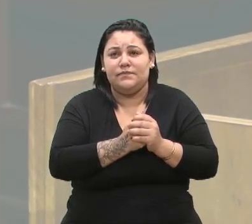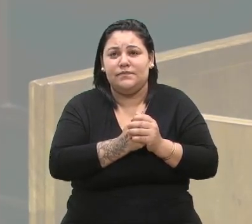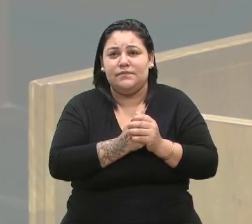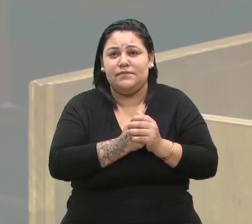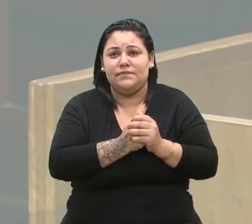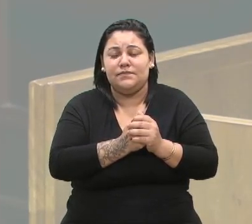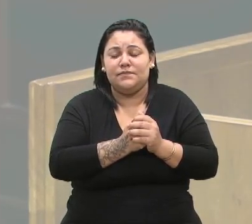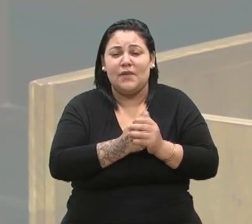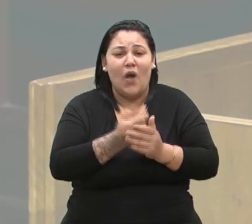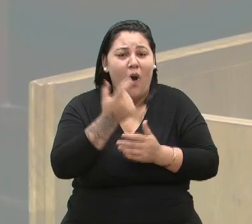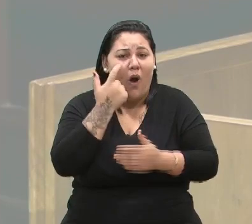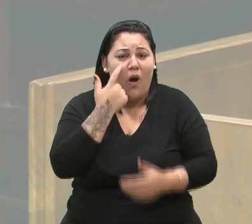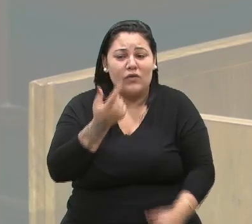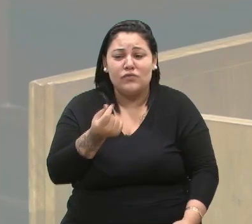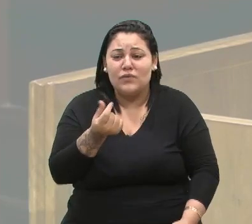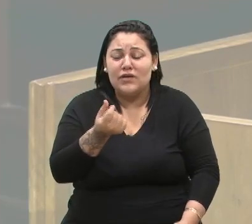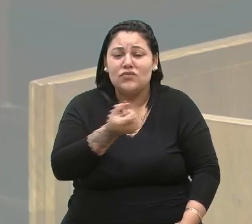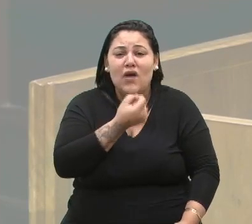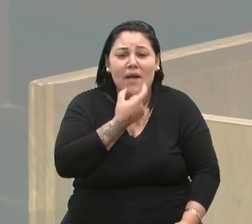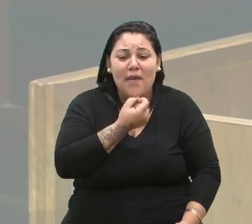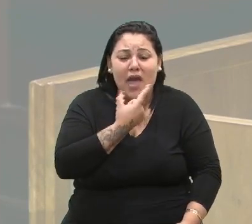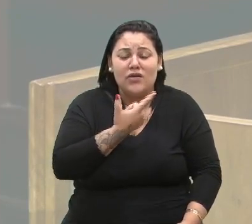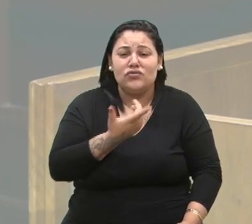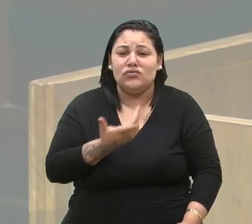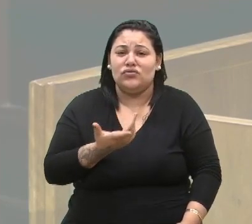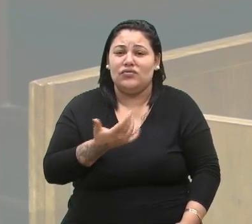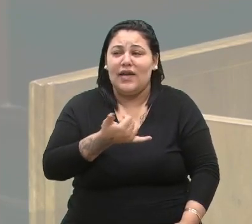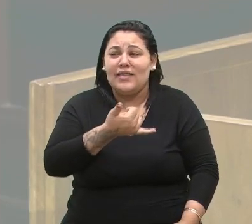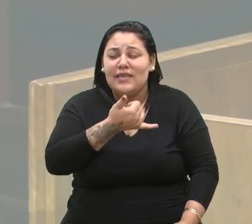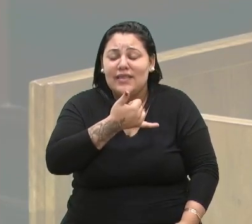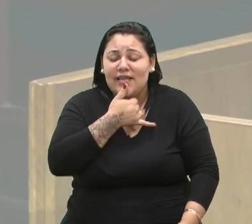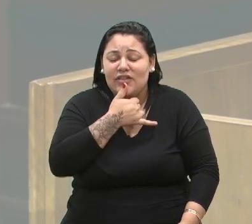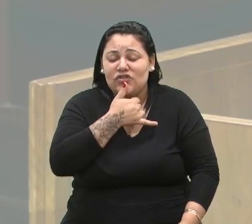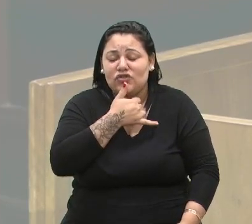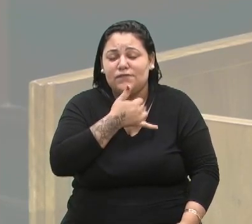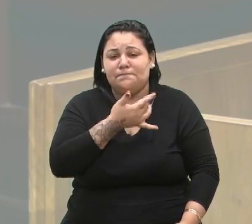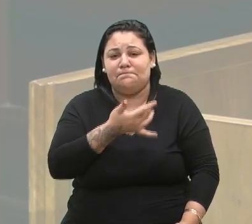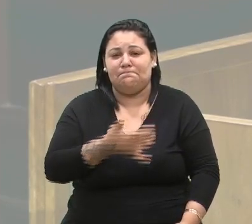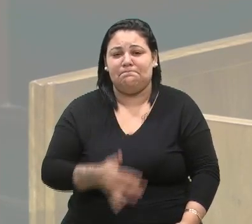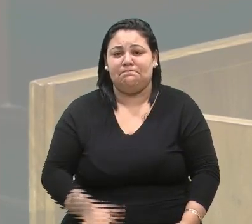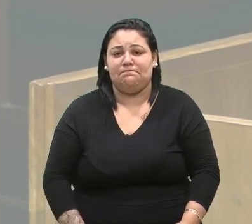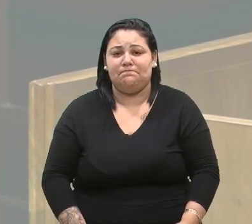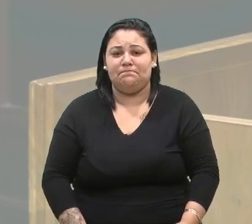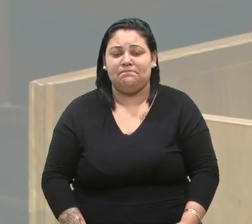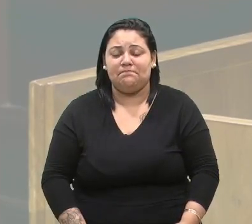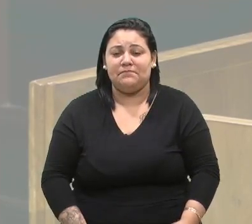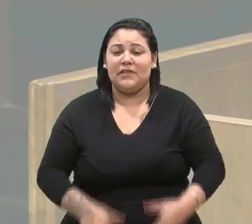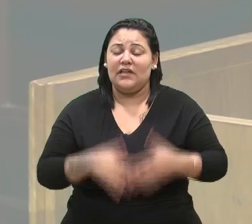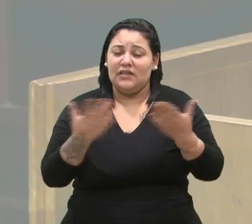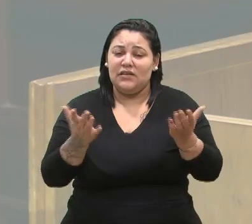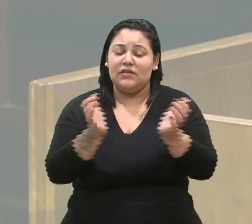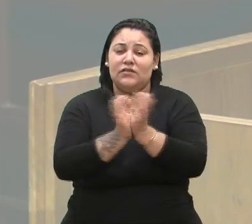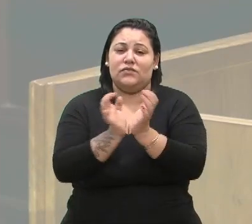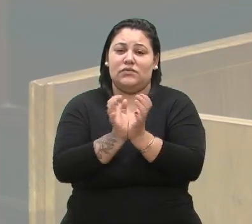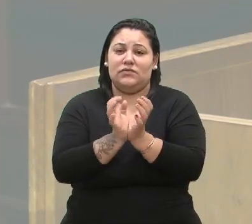olha o preço que foram os remédios. É uma tristeza. Então, nobres colegas,